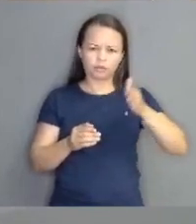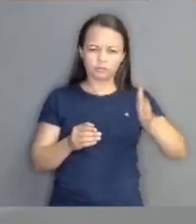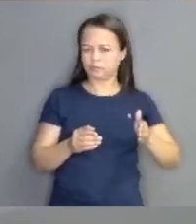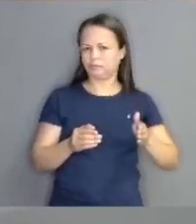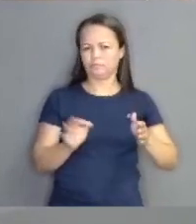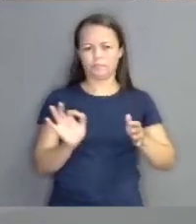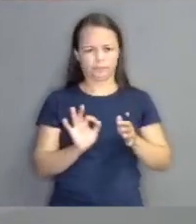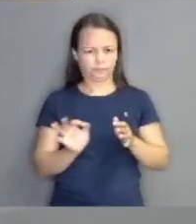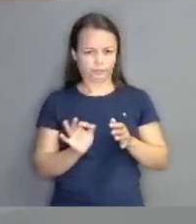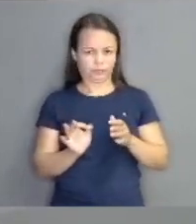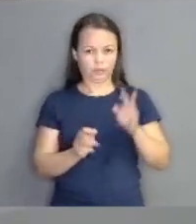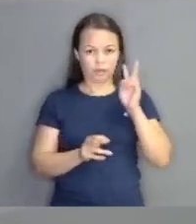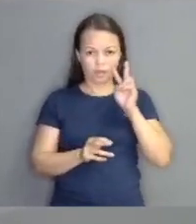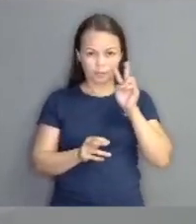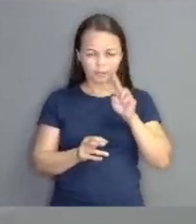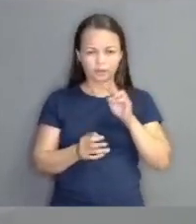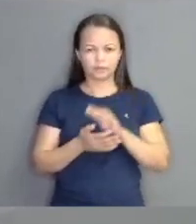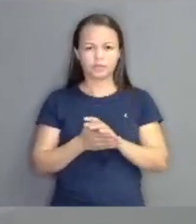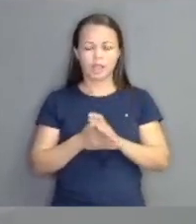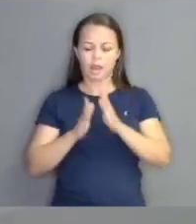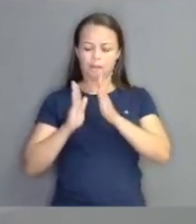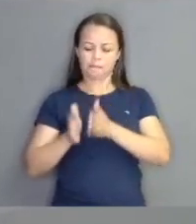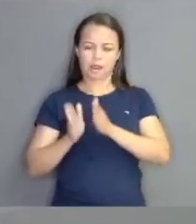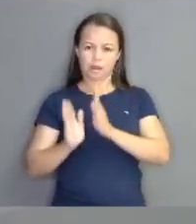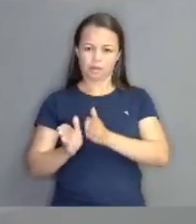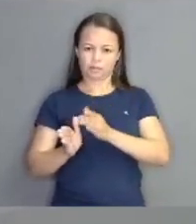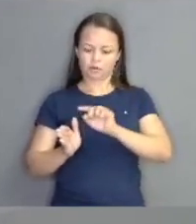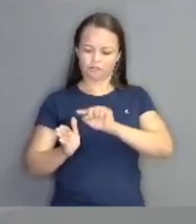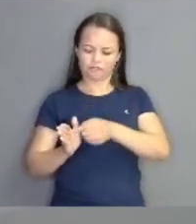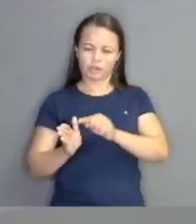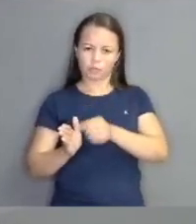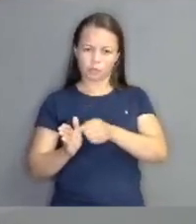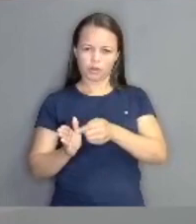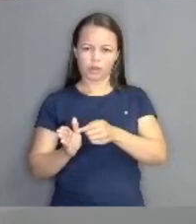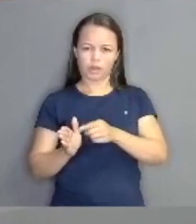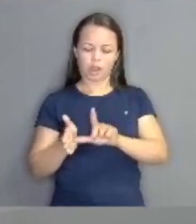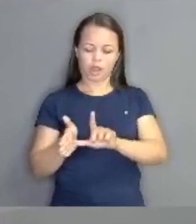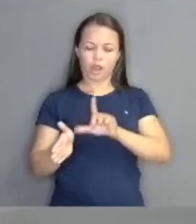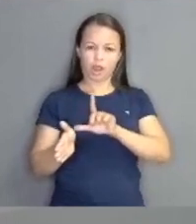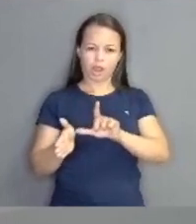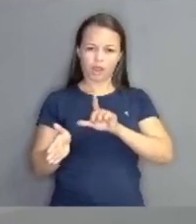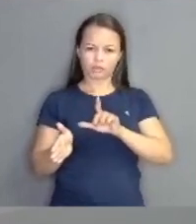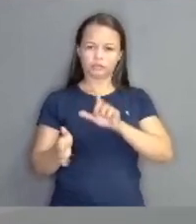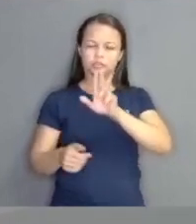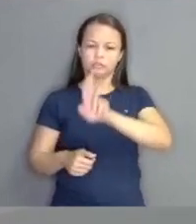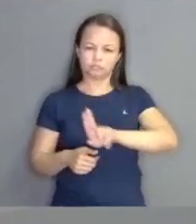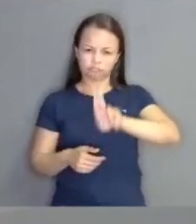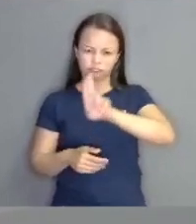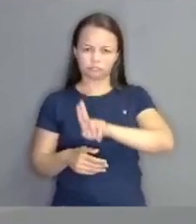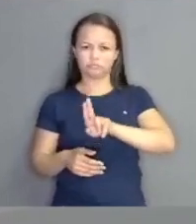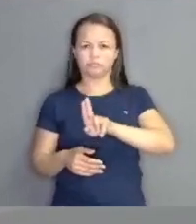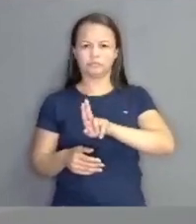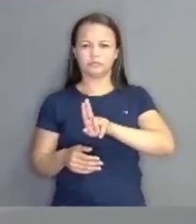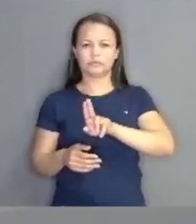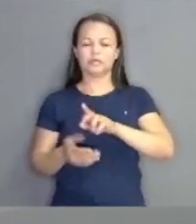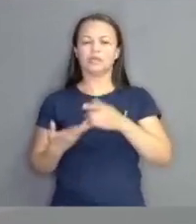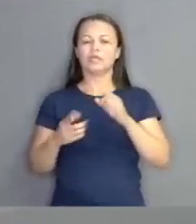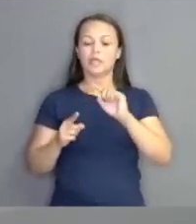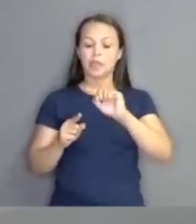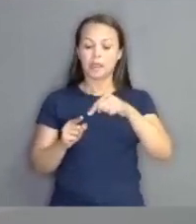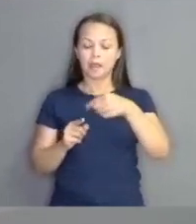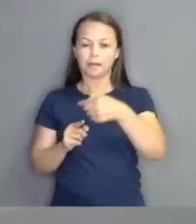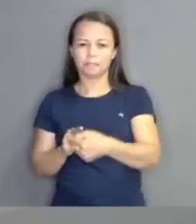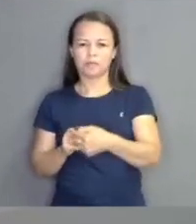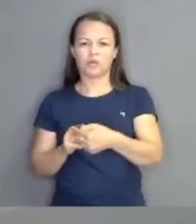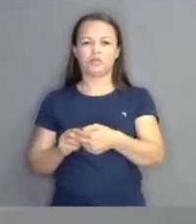casa? Ela permanece ali antes das unidades e